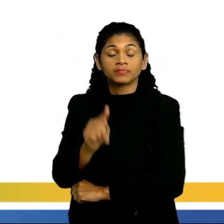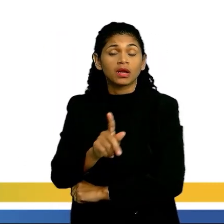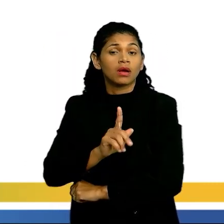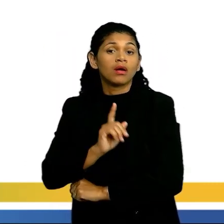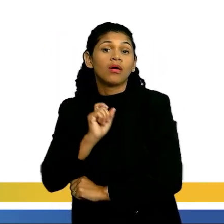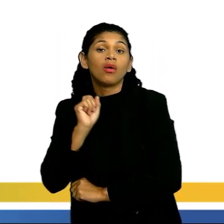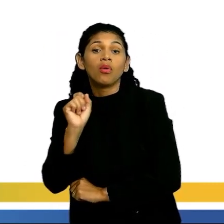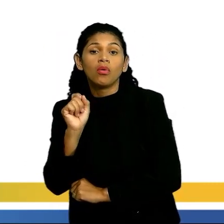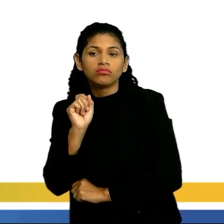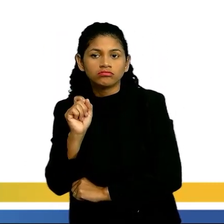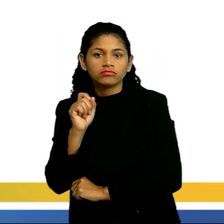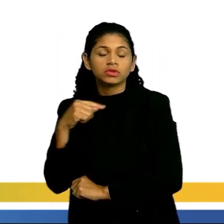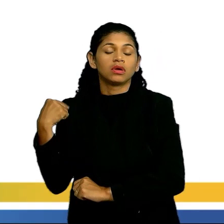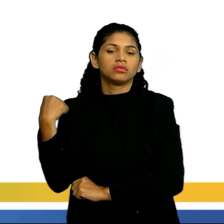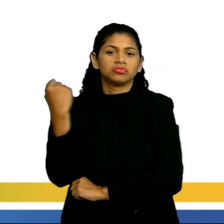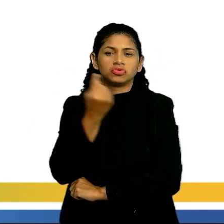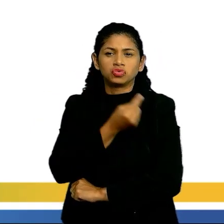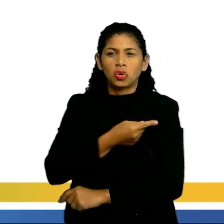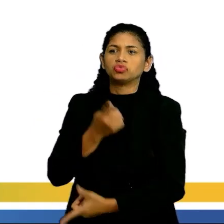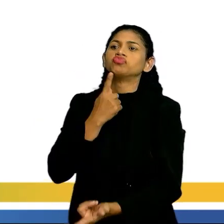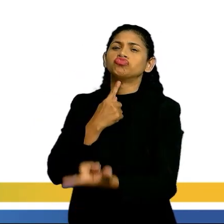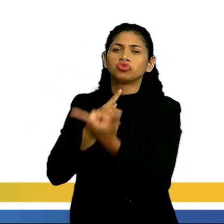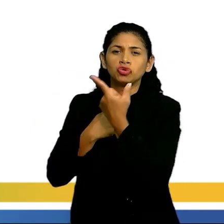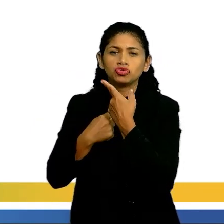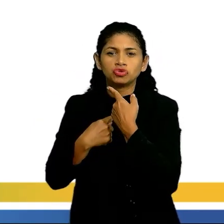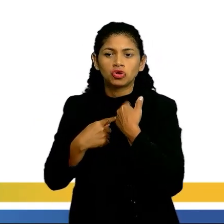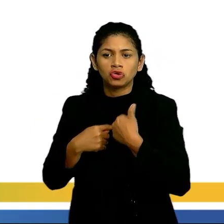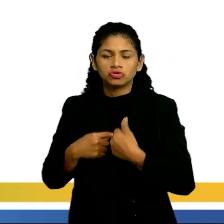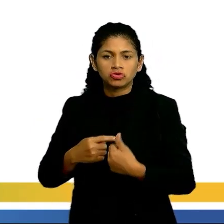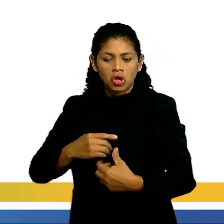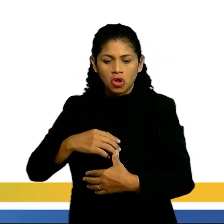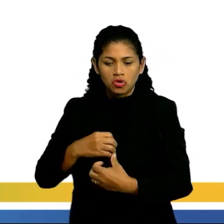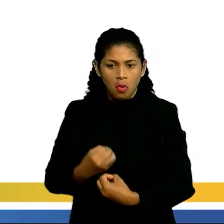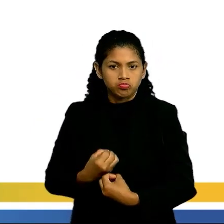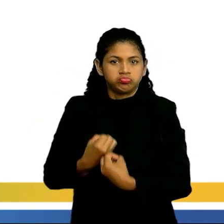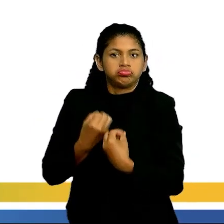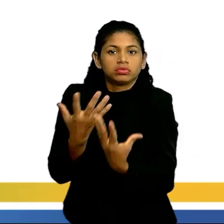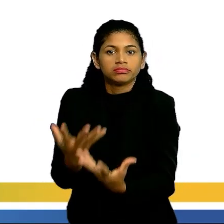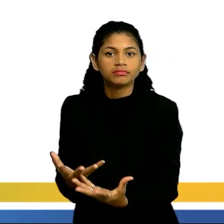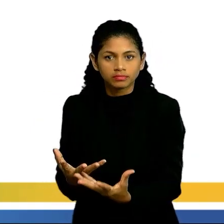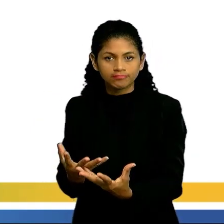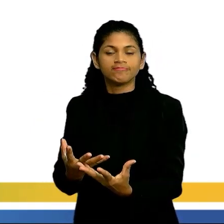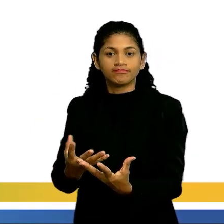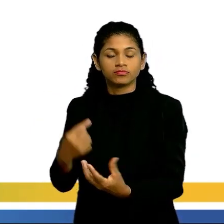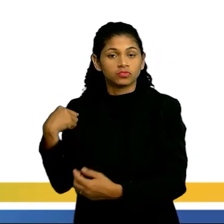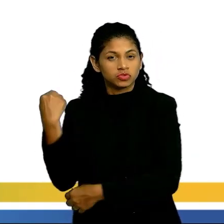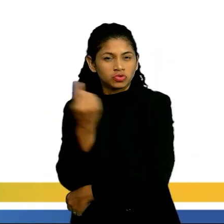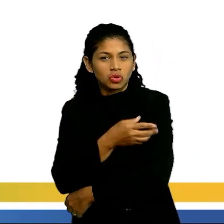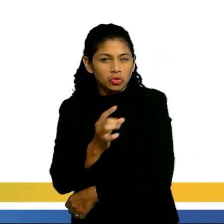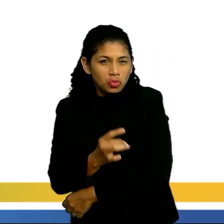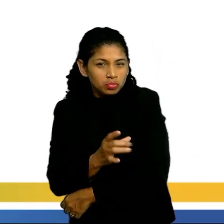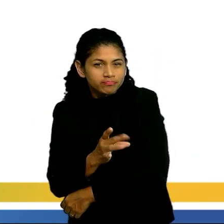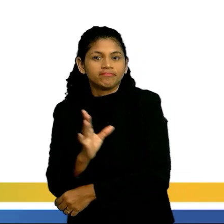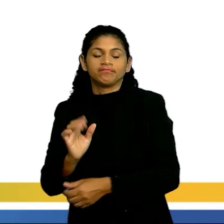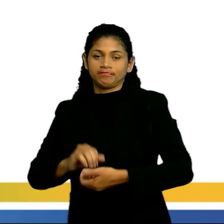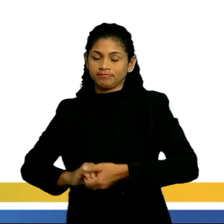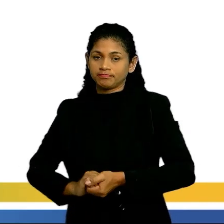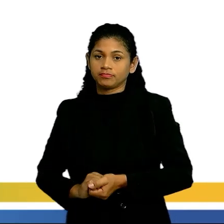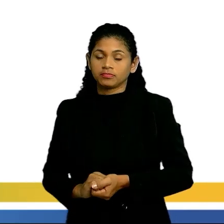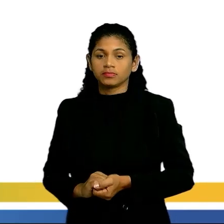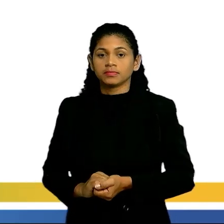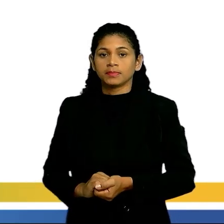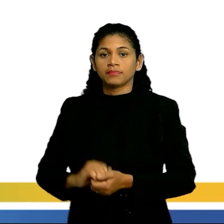mais nosso, que são os nossos impulsos, os nossos desejos, as nossas forças, os nossos medos. Por outro